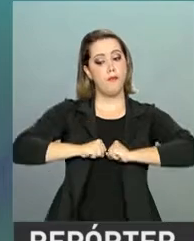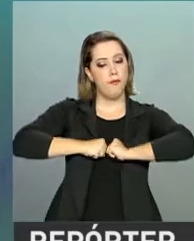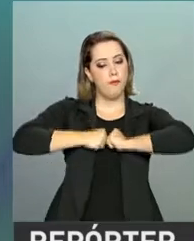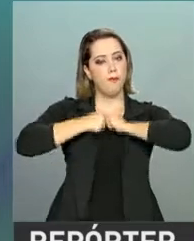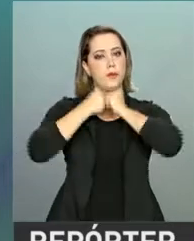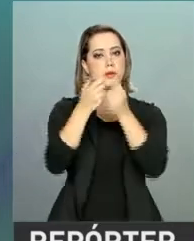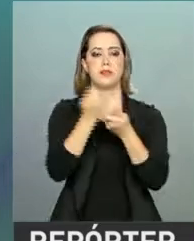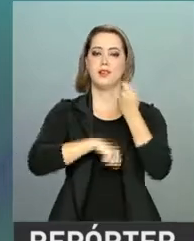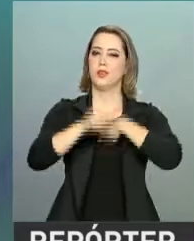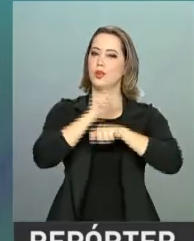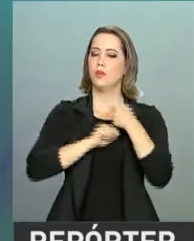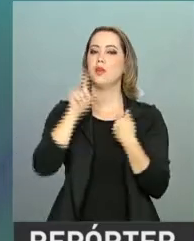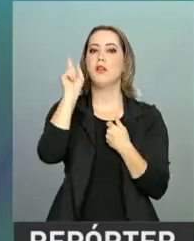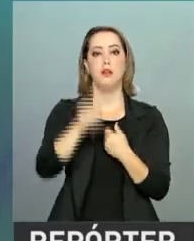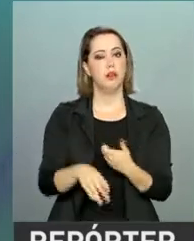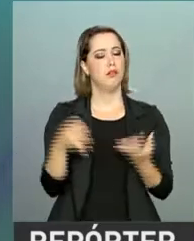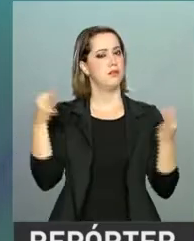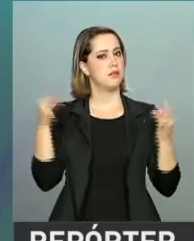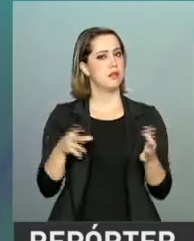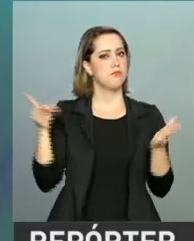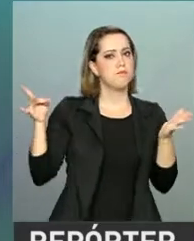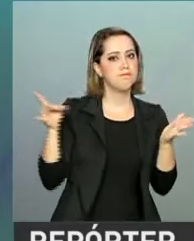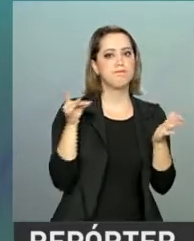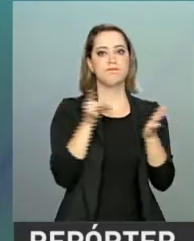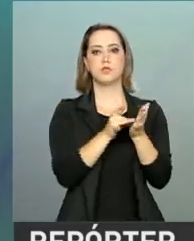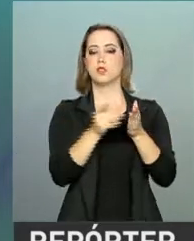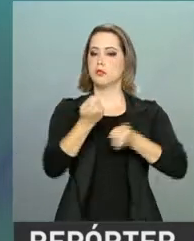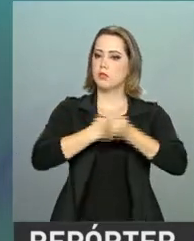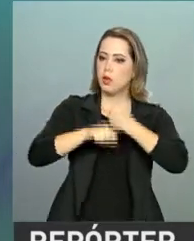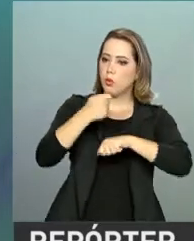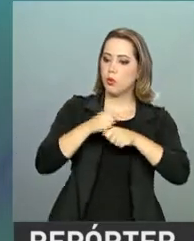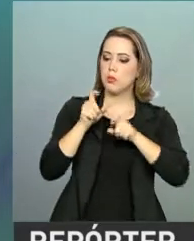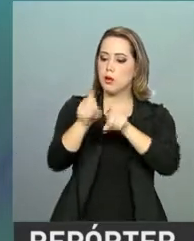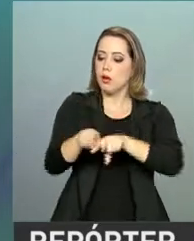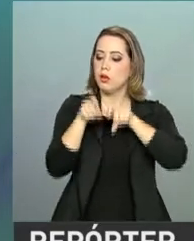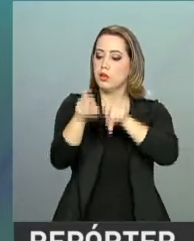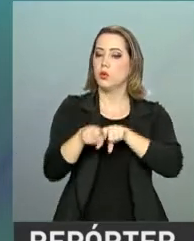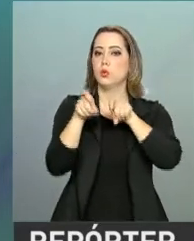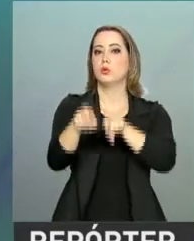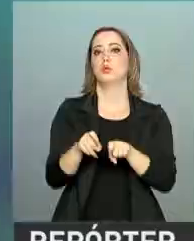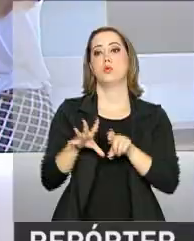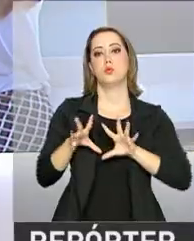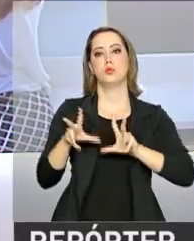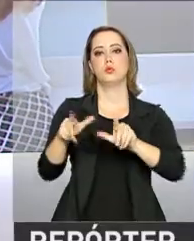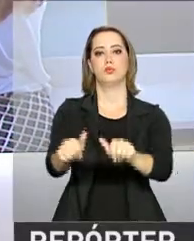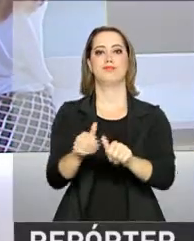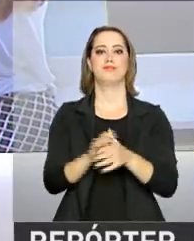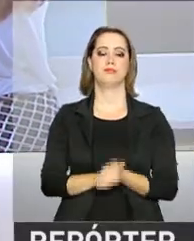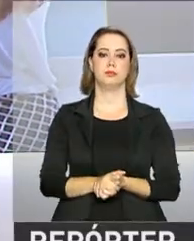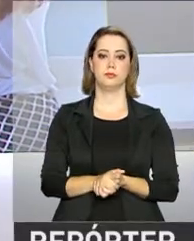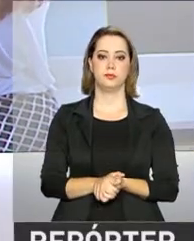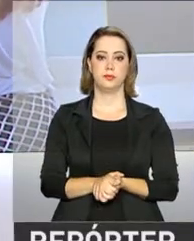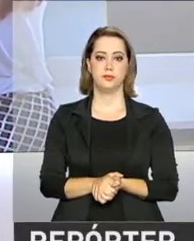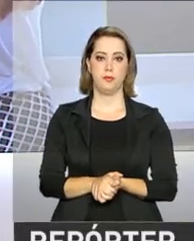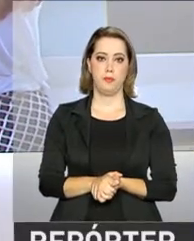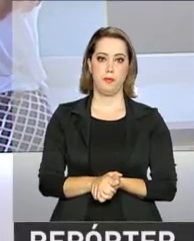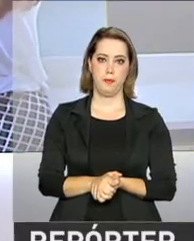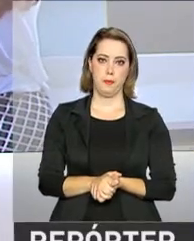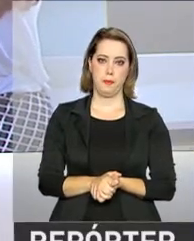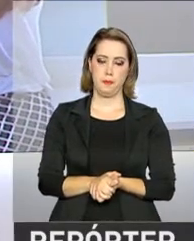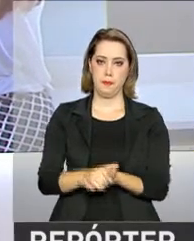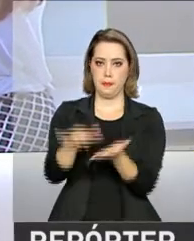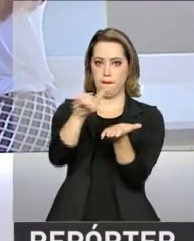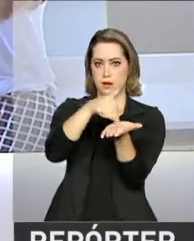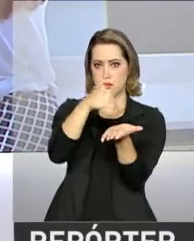da economia é precisamente o agronegócio agricultura agricultor em geral a secretaria